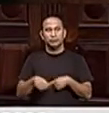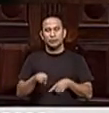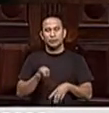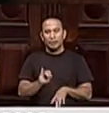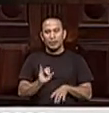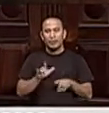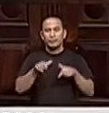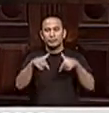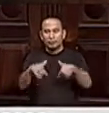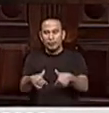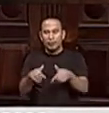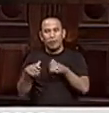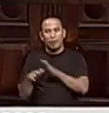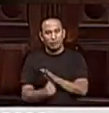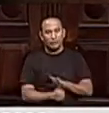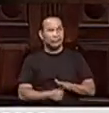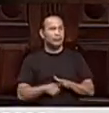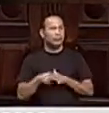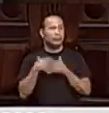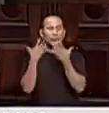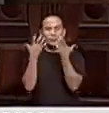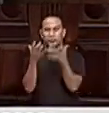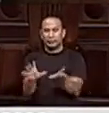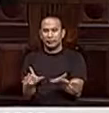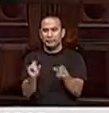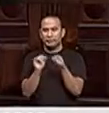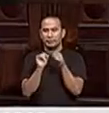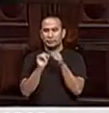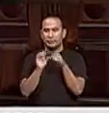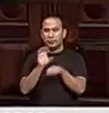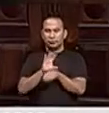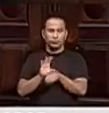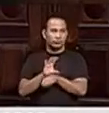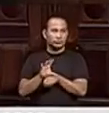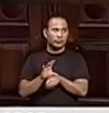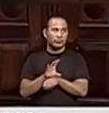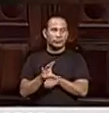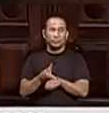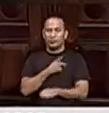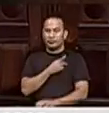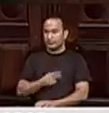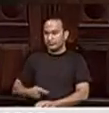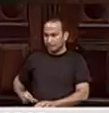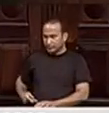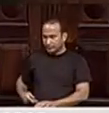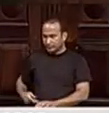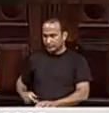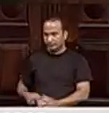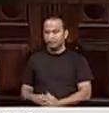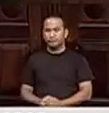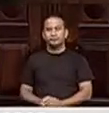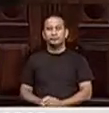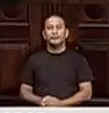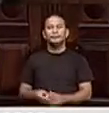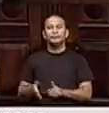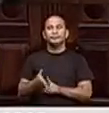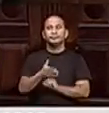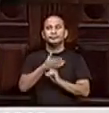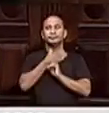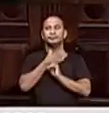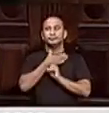são agentes do golpismo, não querem cumprir a Constituição. Então, senhor presidente, em